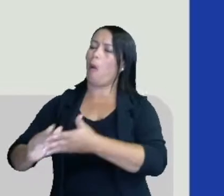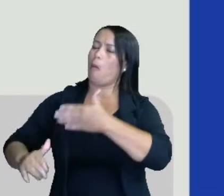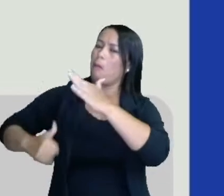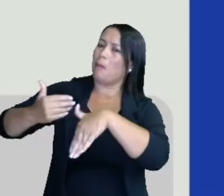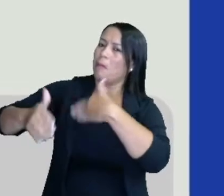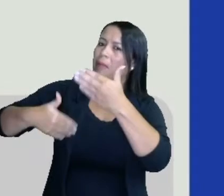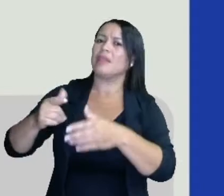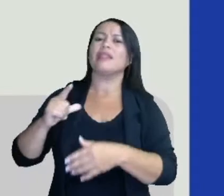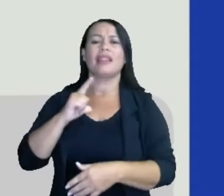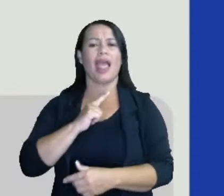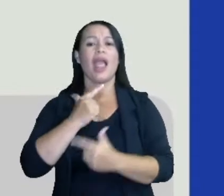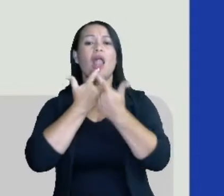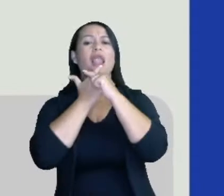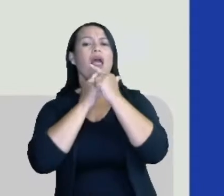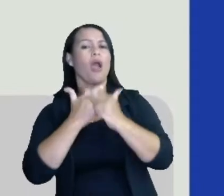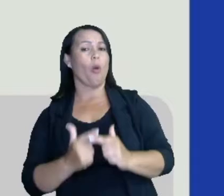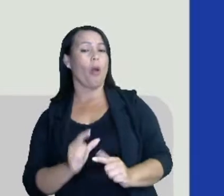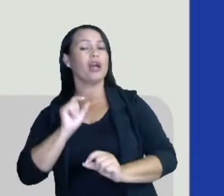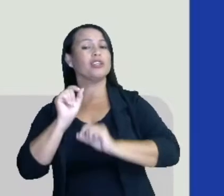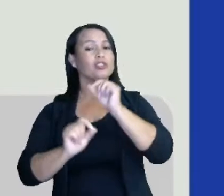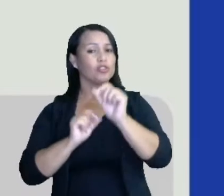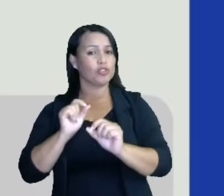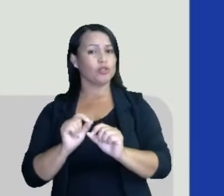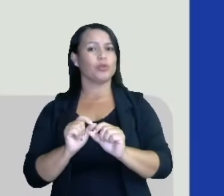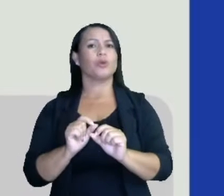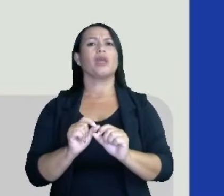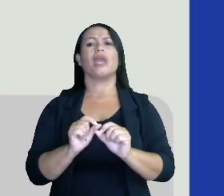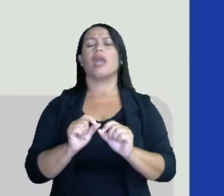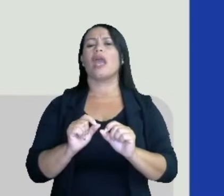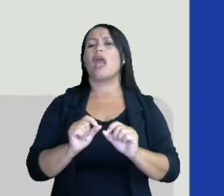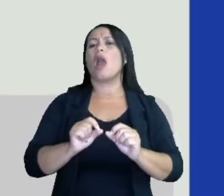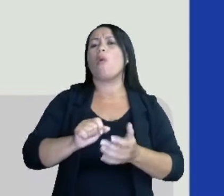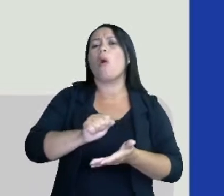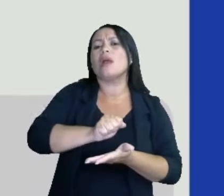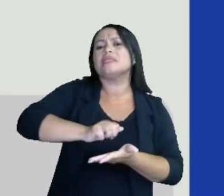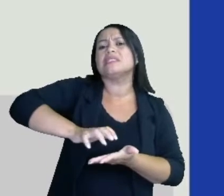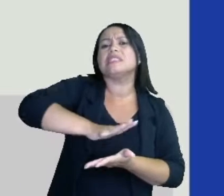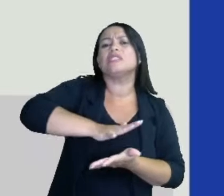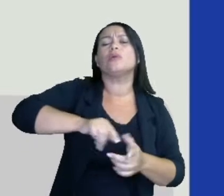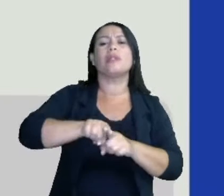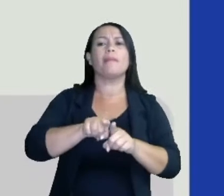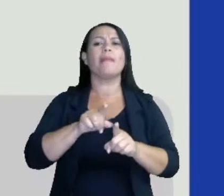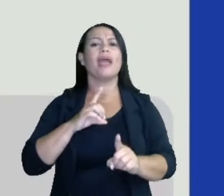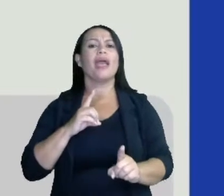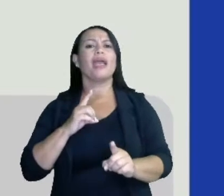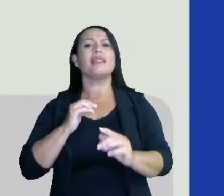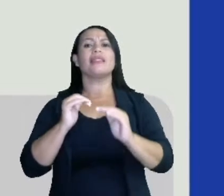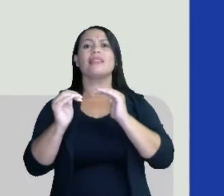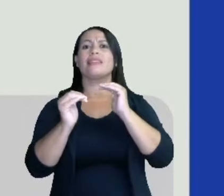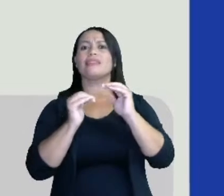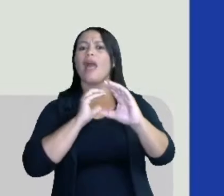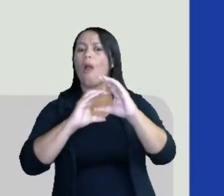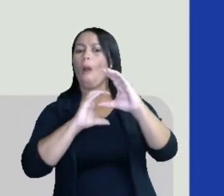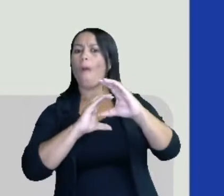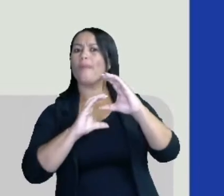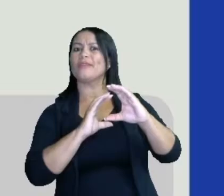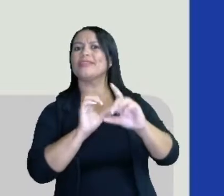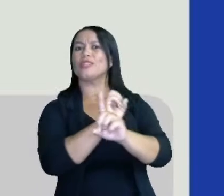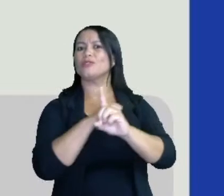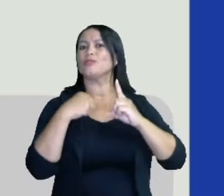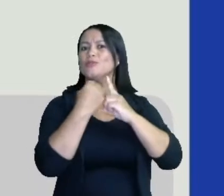entende-se por linguagem qualquer sistema de signos simbólicos empregados na intercomunicação social